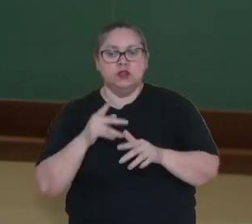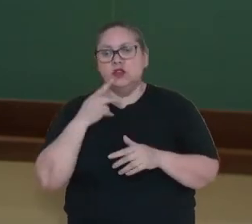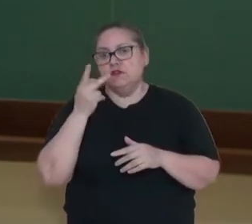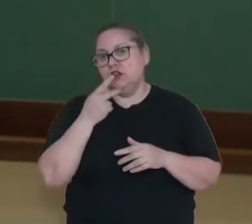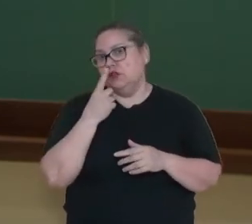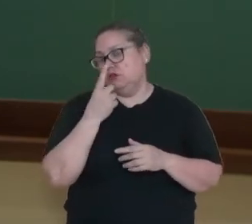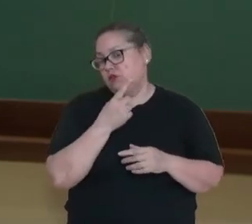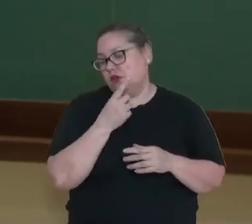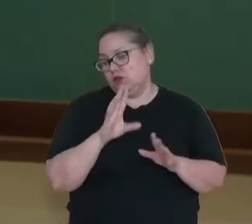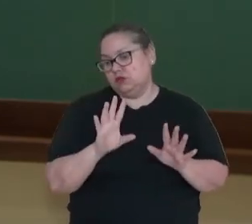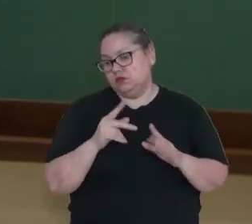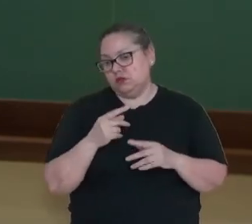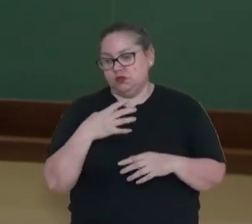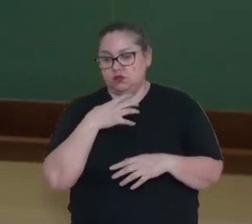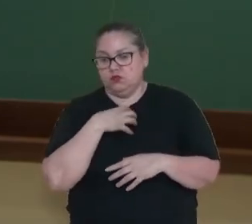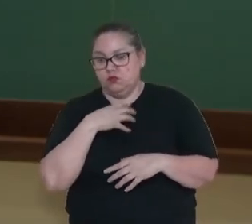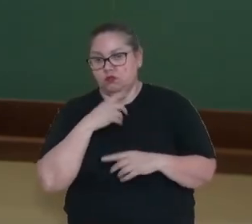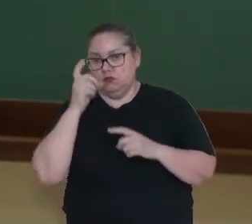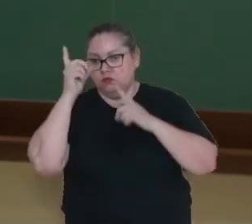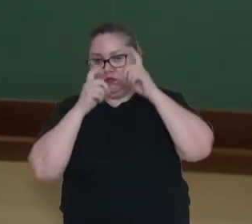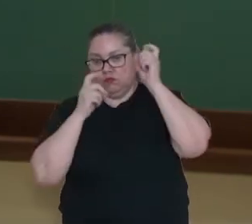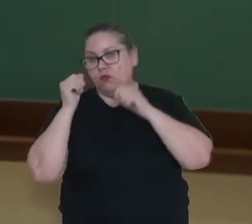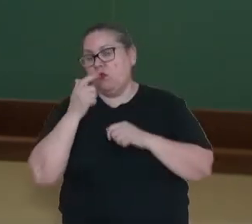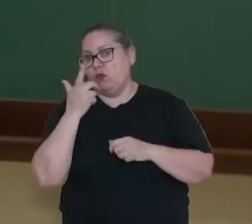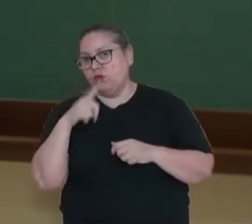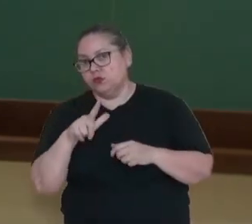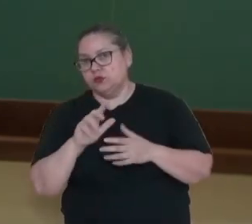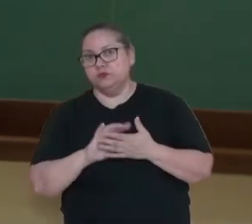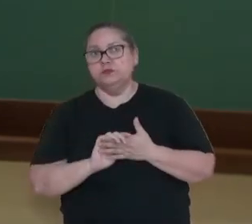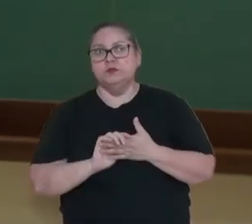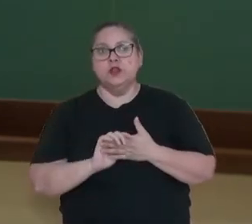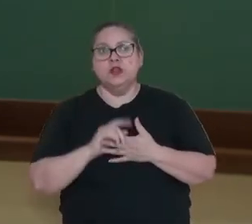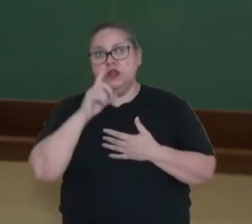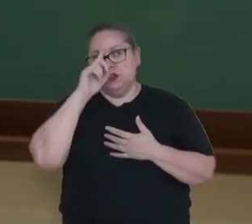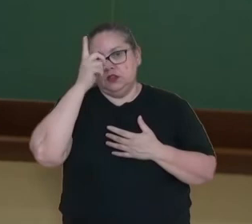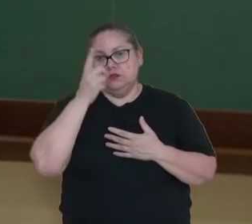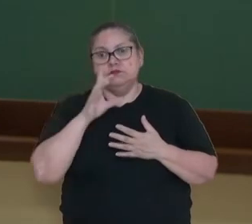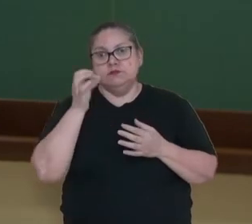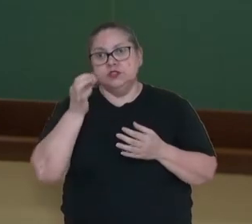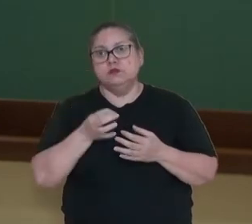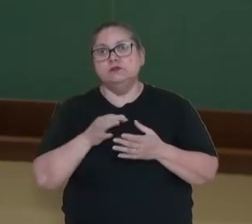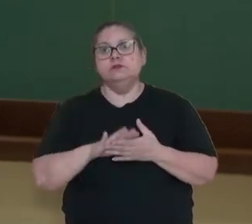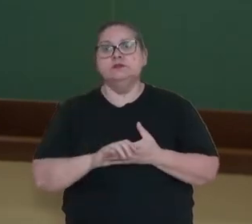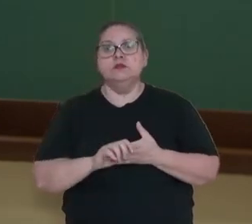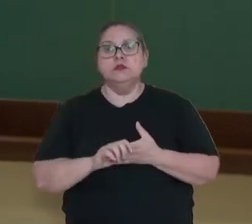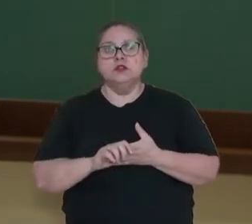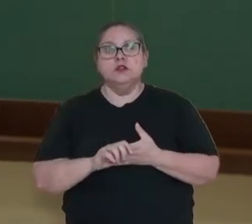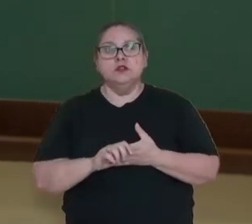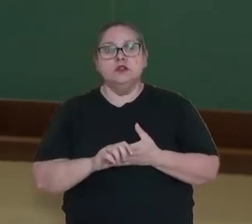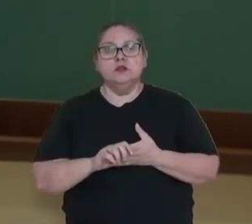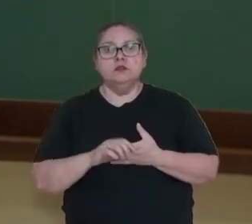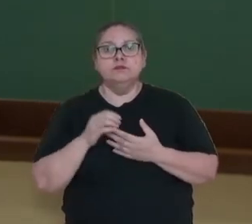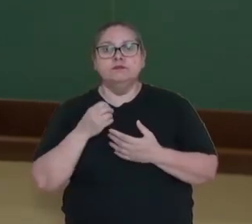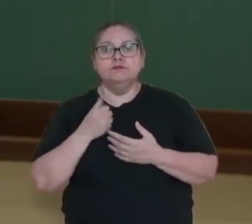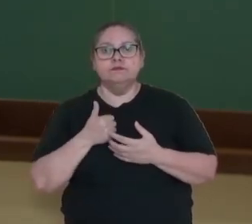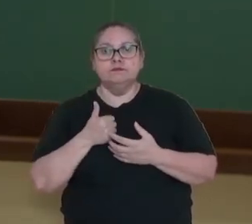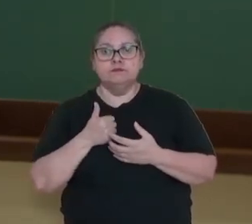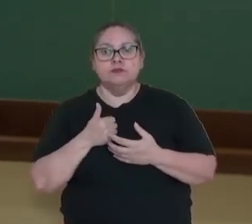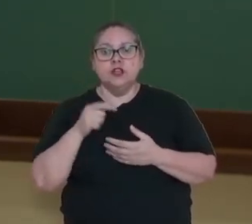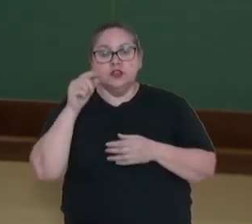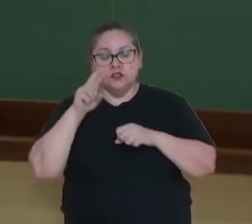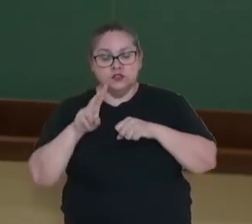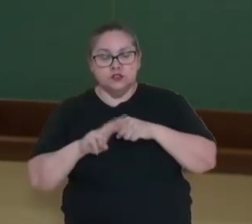uma coisa, mas o nosso rosto está transmitindo outra ideia. Certo, pessoal? Muito bem.